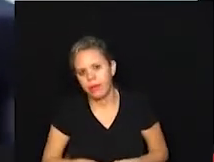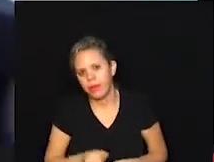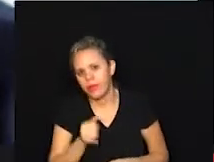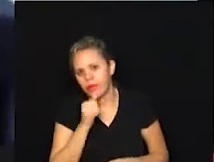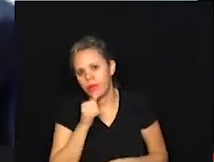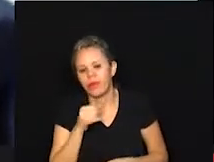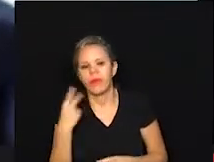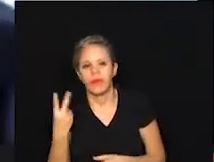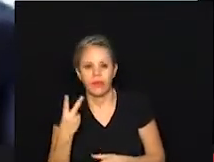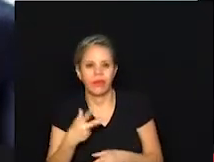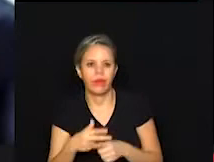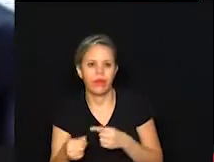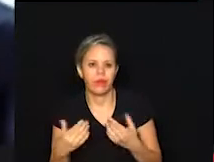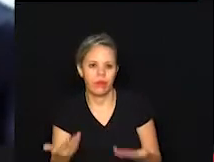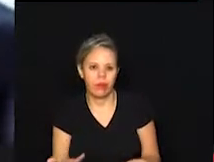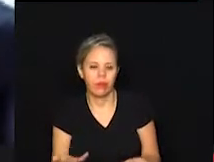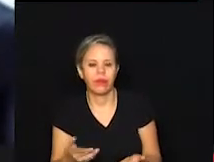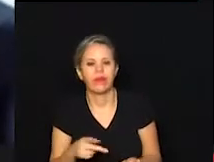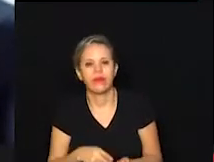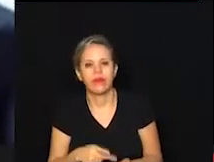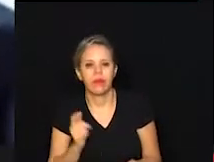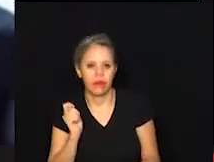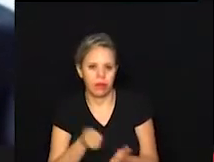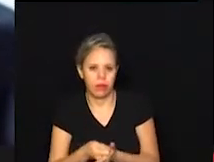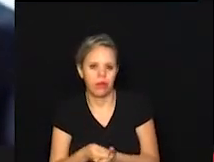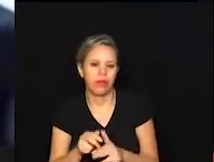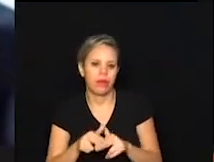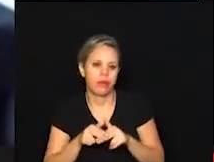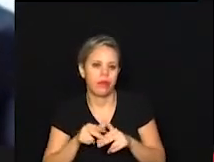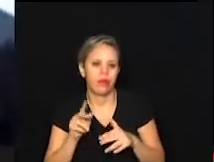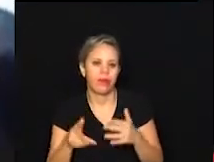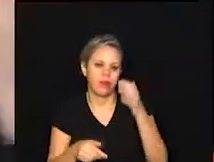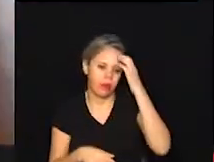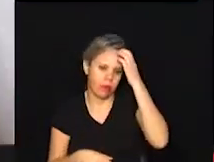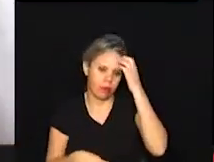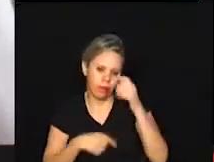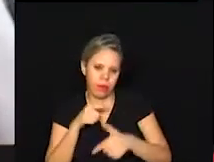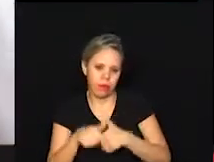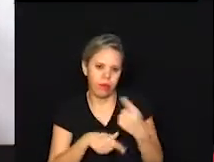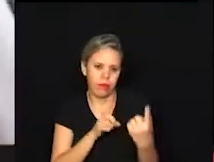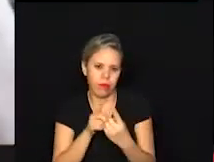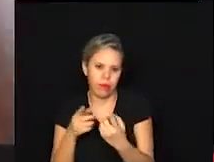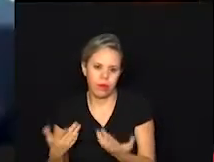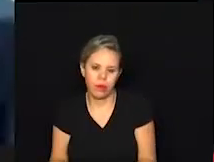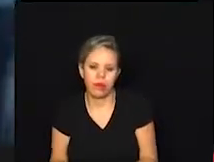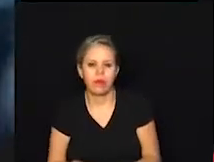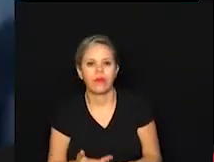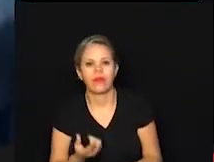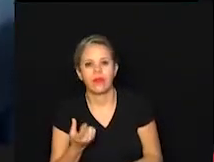vai validar isso, né? Vai pagar por esse serviço, né? Porque o